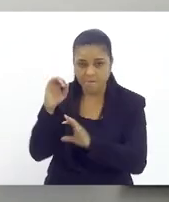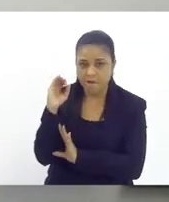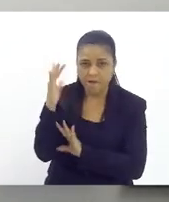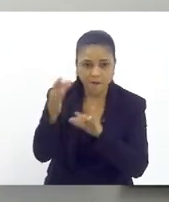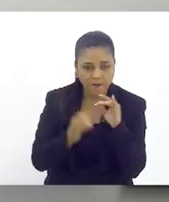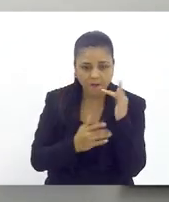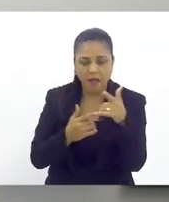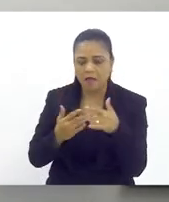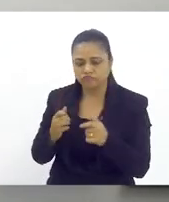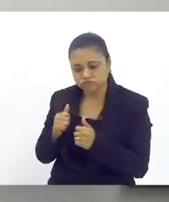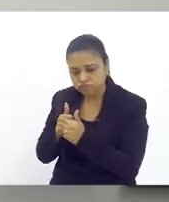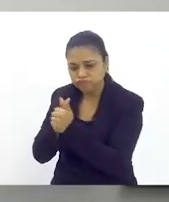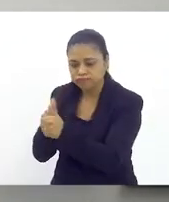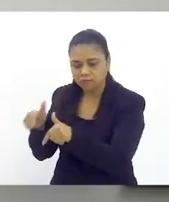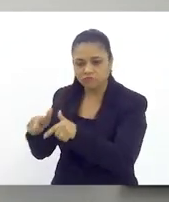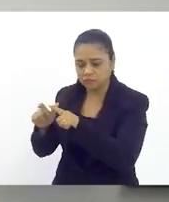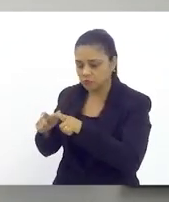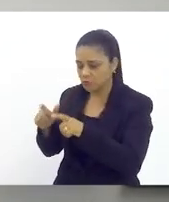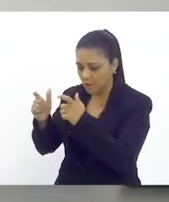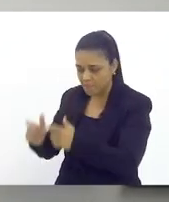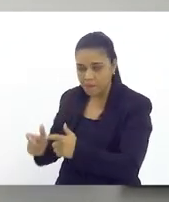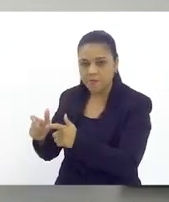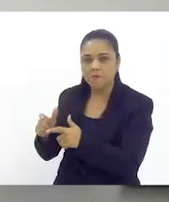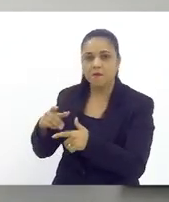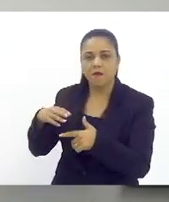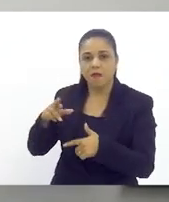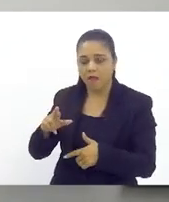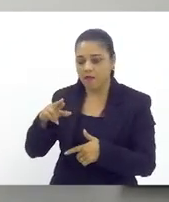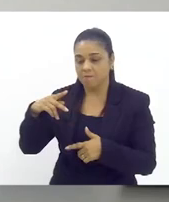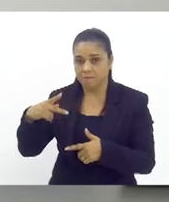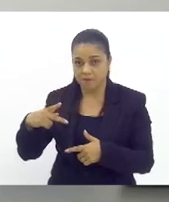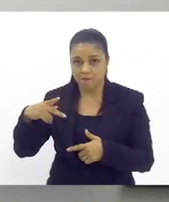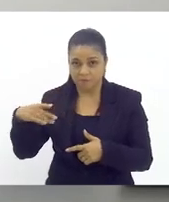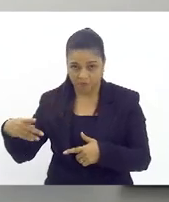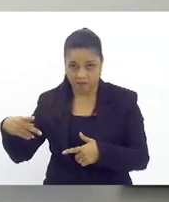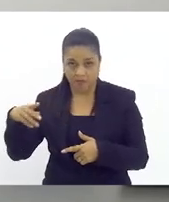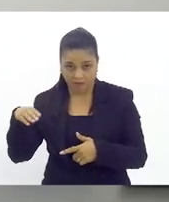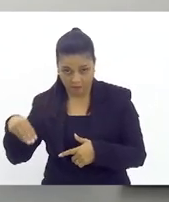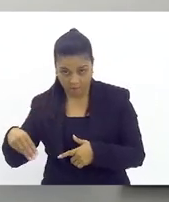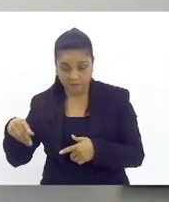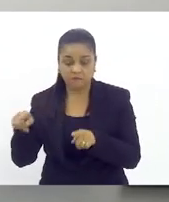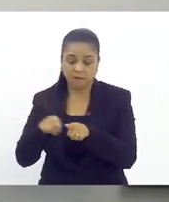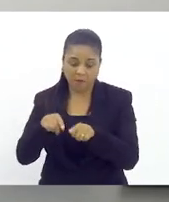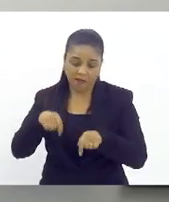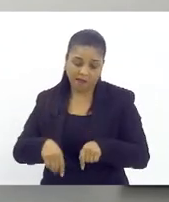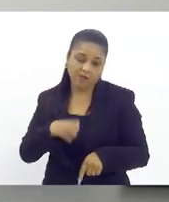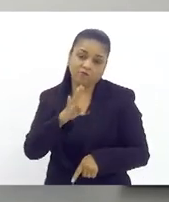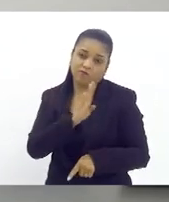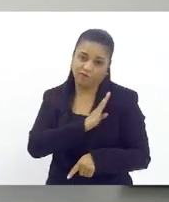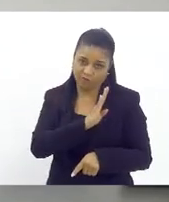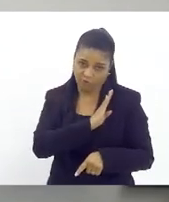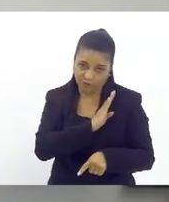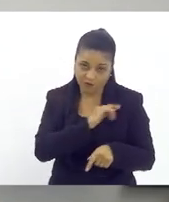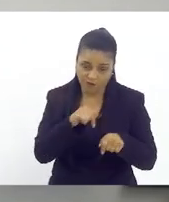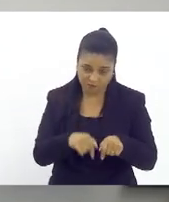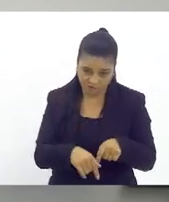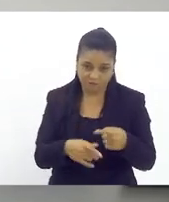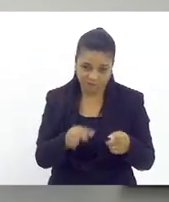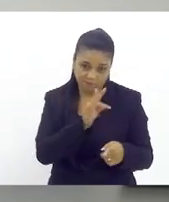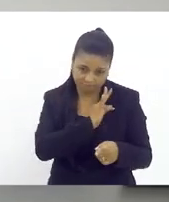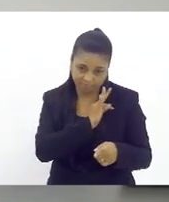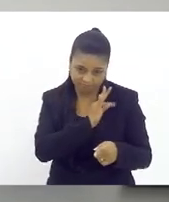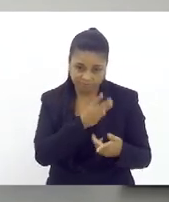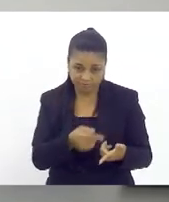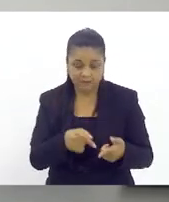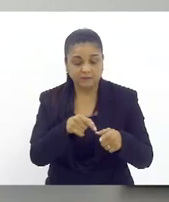junto com o proprietários de rppns e fazendo restauração inclusive aqui no mosaico Central Fluminense em projetos que são tocados pela